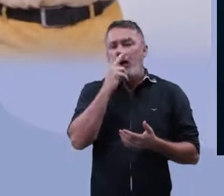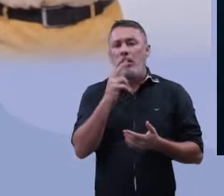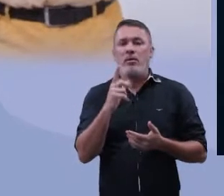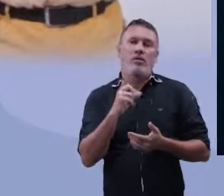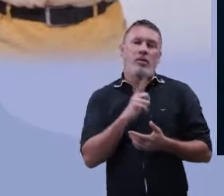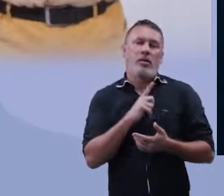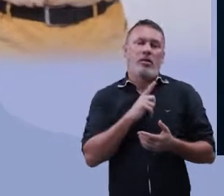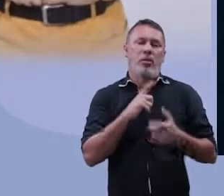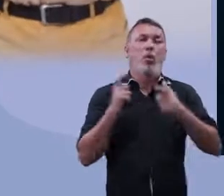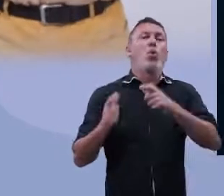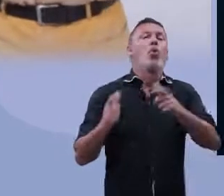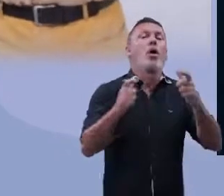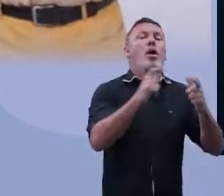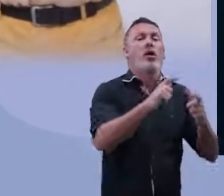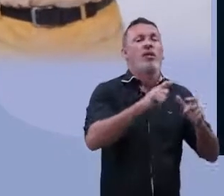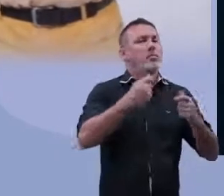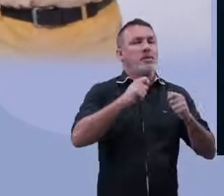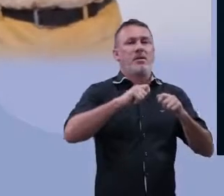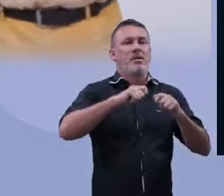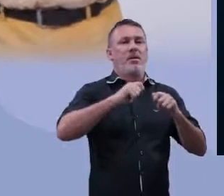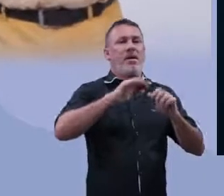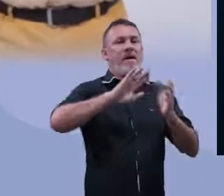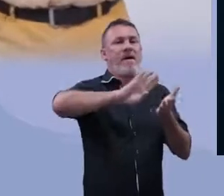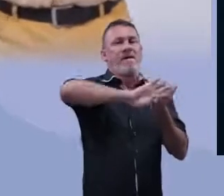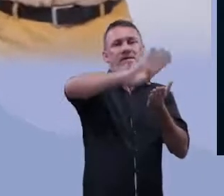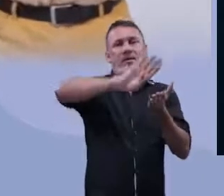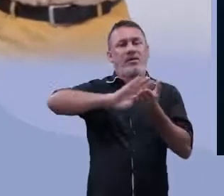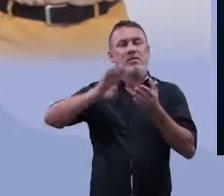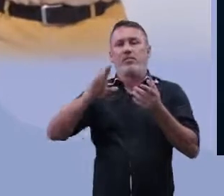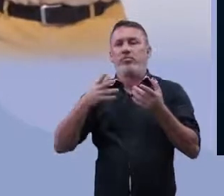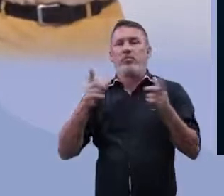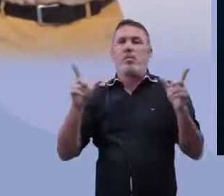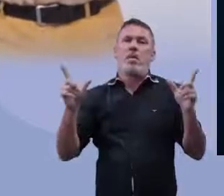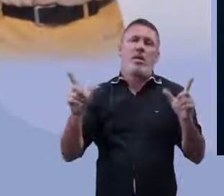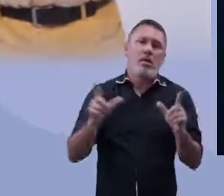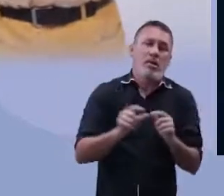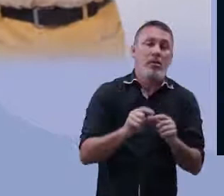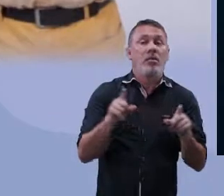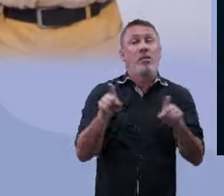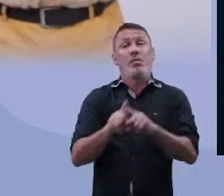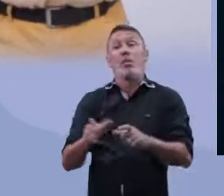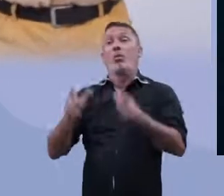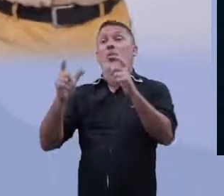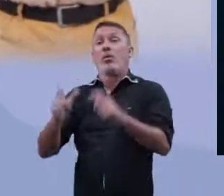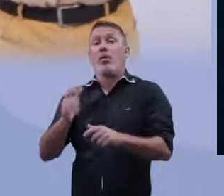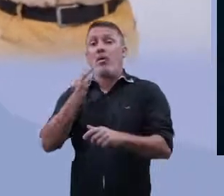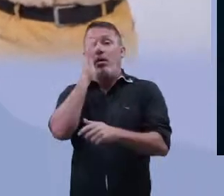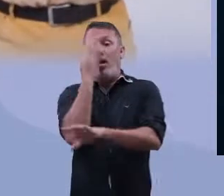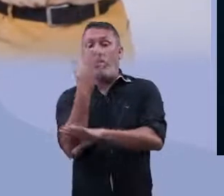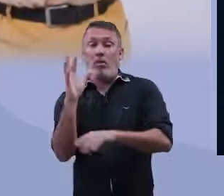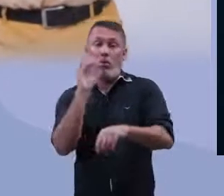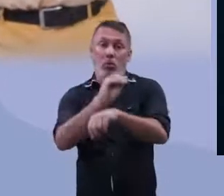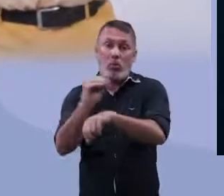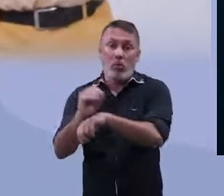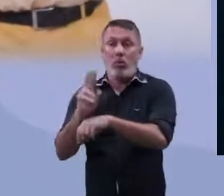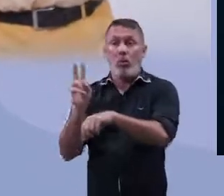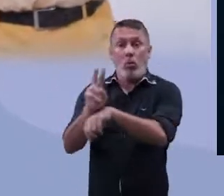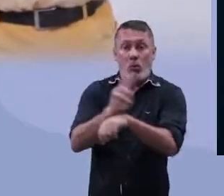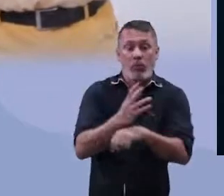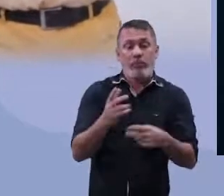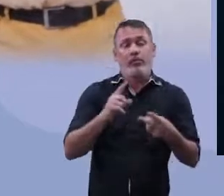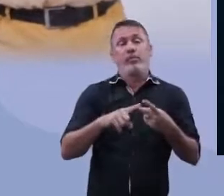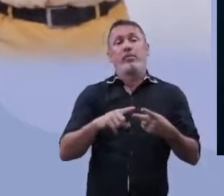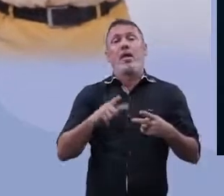de territórios, a questão de você ter áreas de proteção ambiental, a questão de você ter o alagamento de